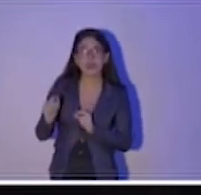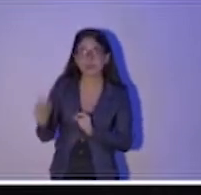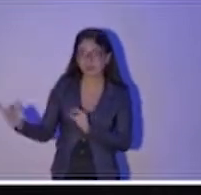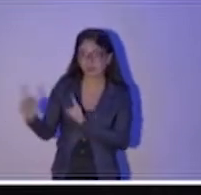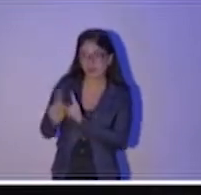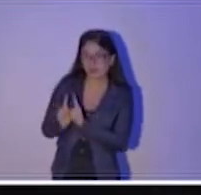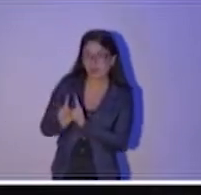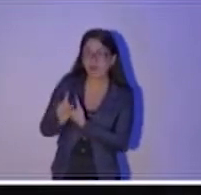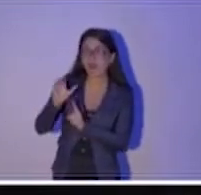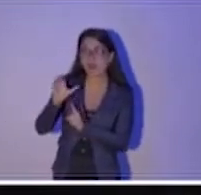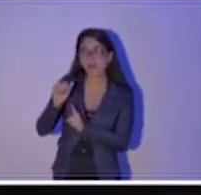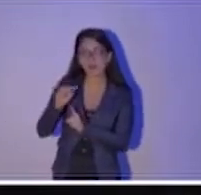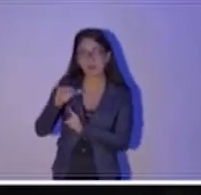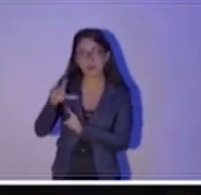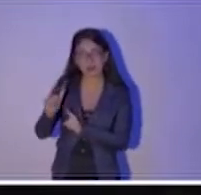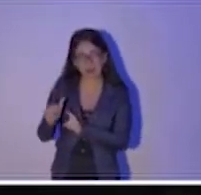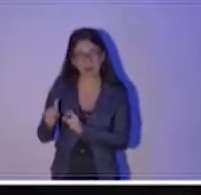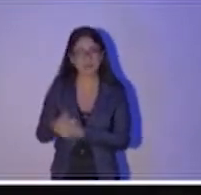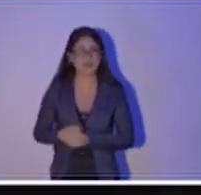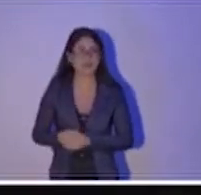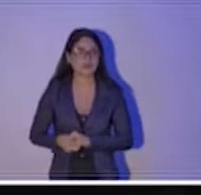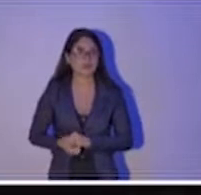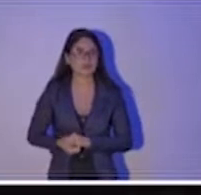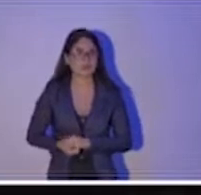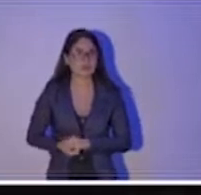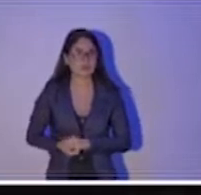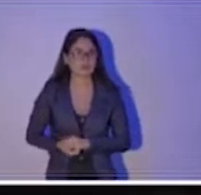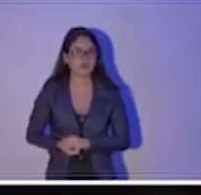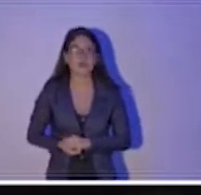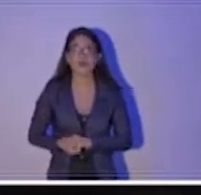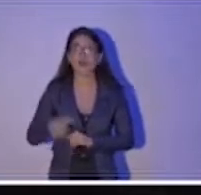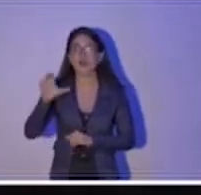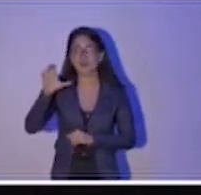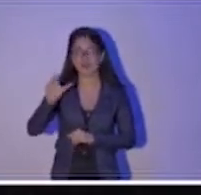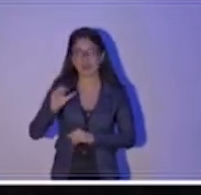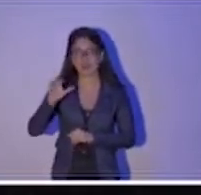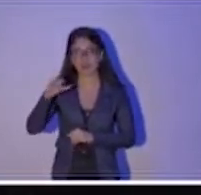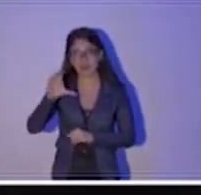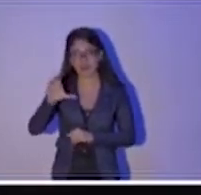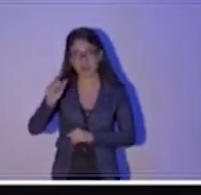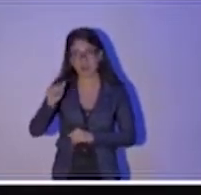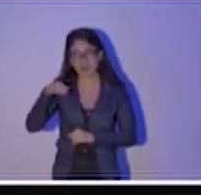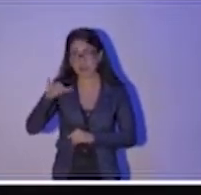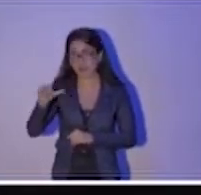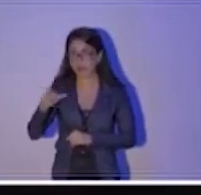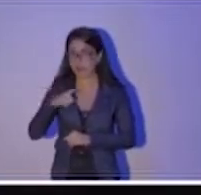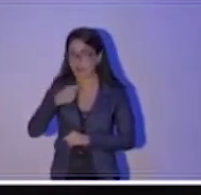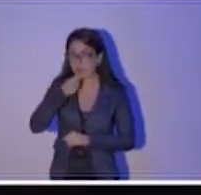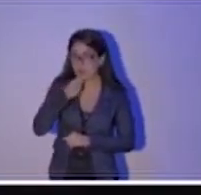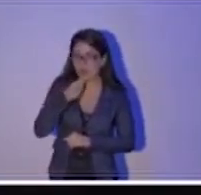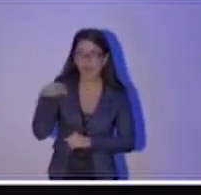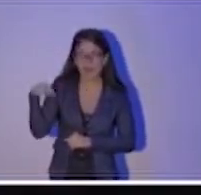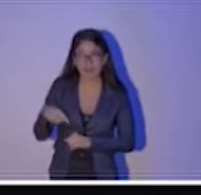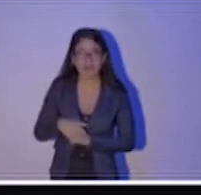para o palco, Camila, para mediar essa conversa. Então, Camila, eu passo aí para você. Aqui tem o microfone. Ela pegou lá,